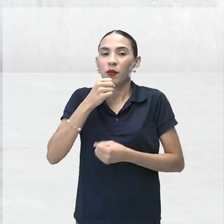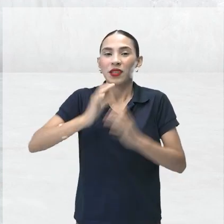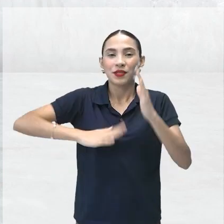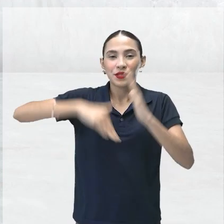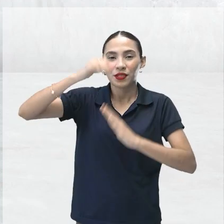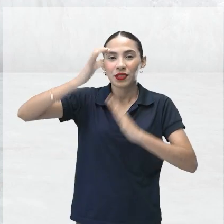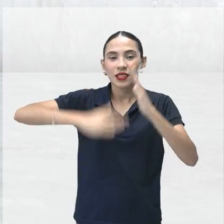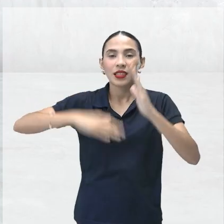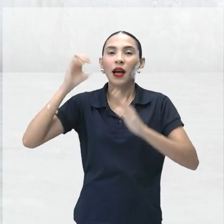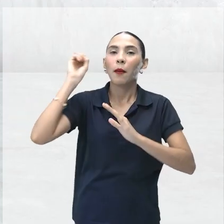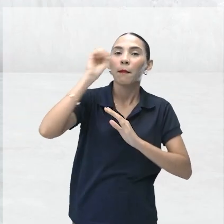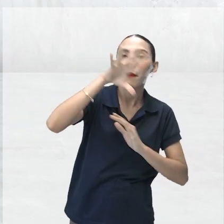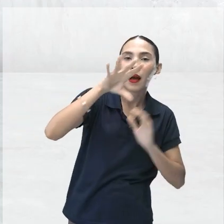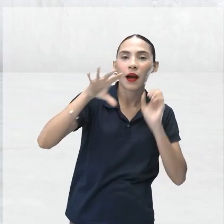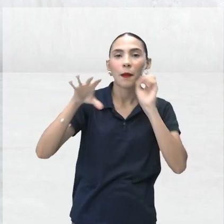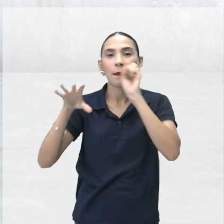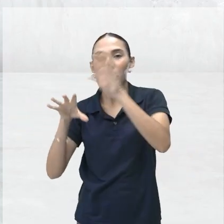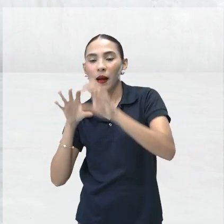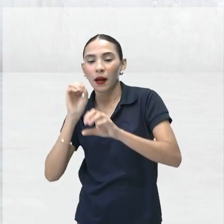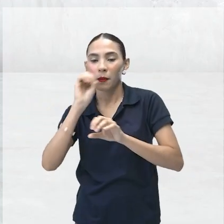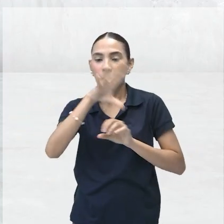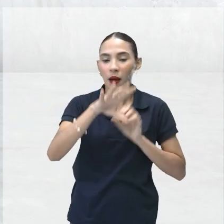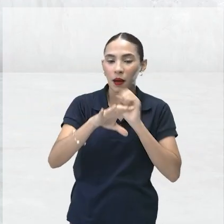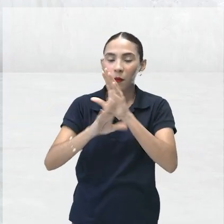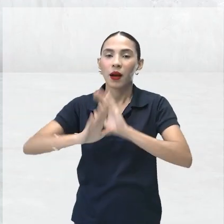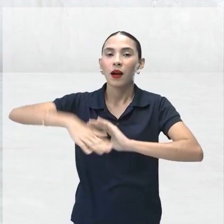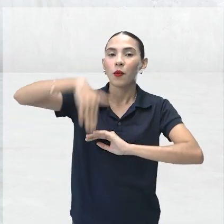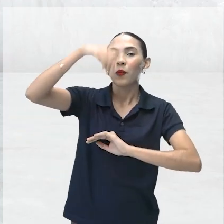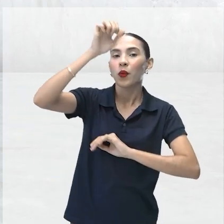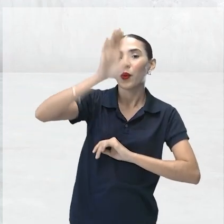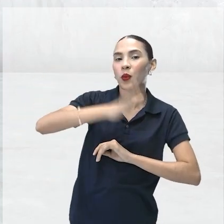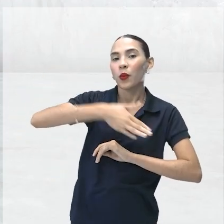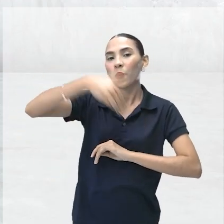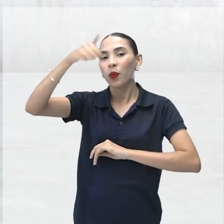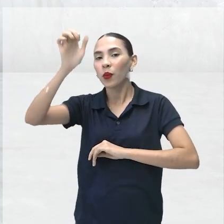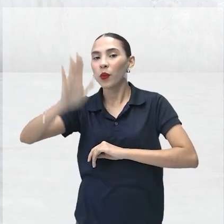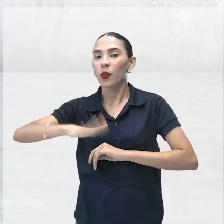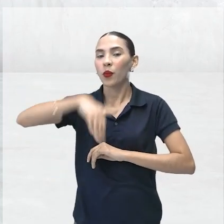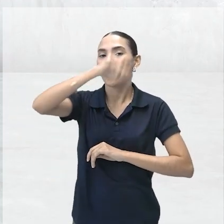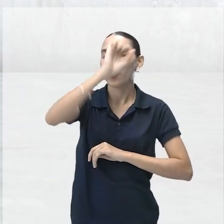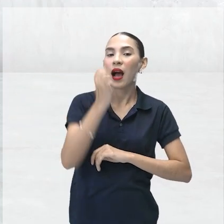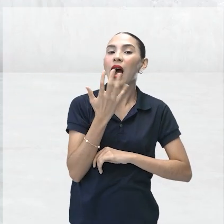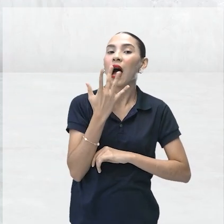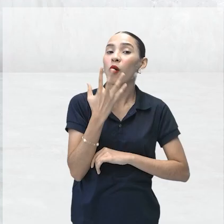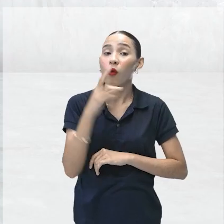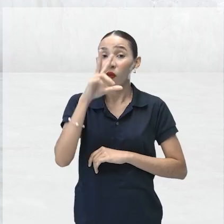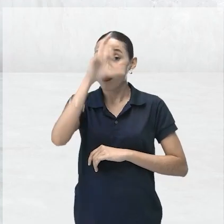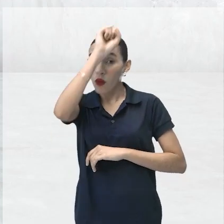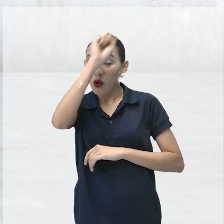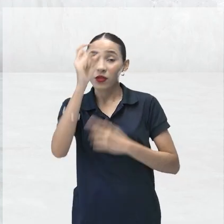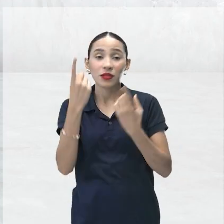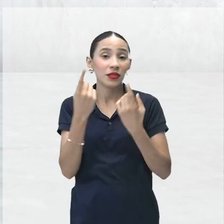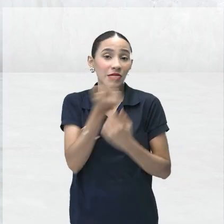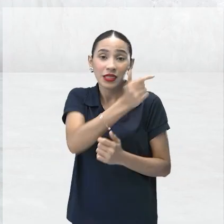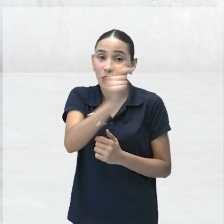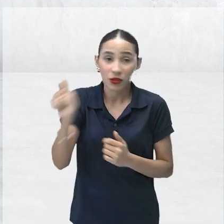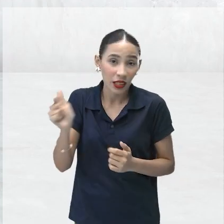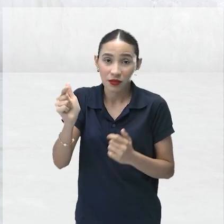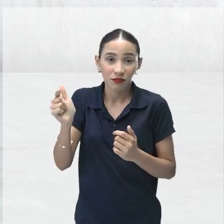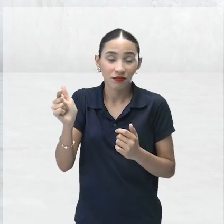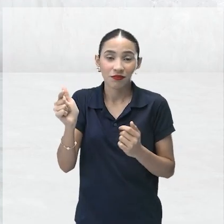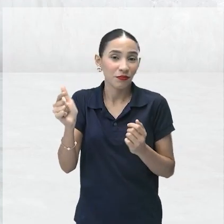tela e ele espera ver esse efeito. E as cores vão estar predominando, sem nenhuma